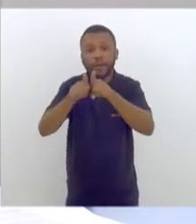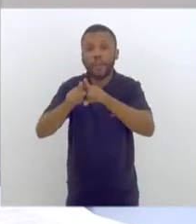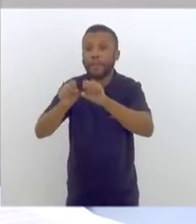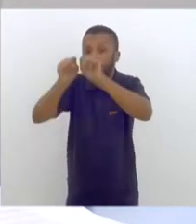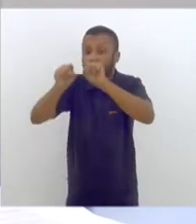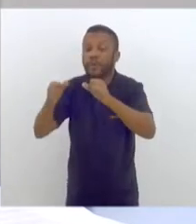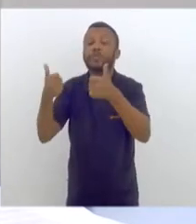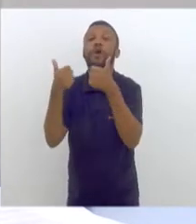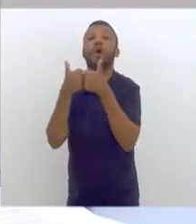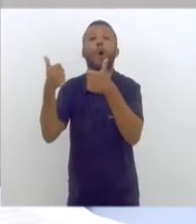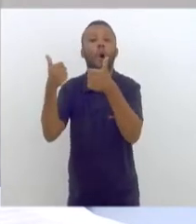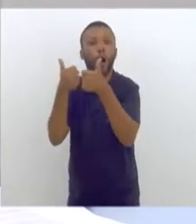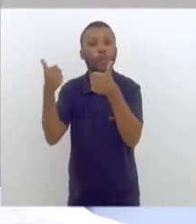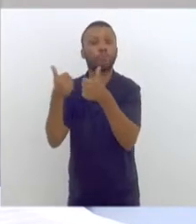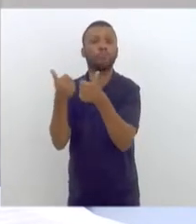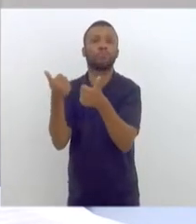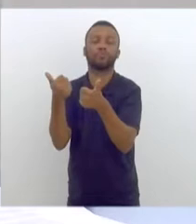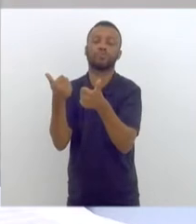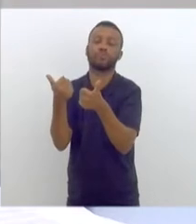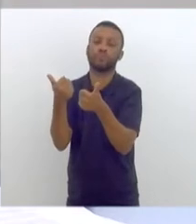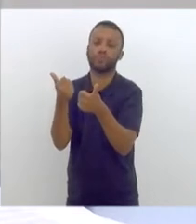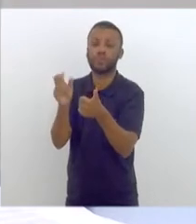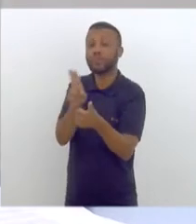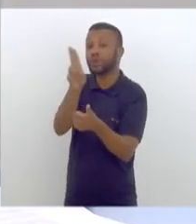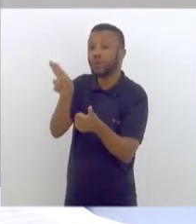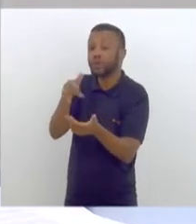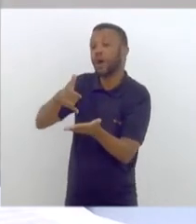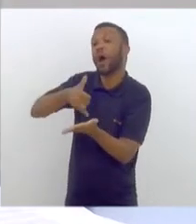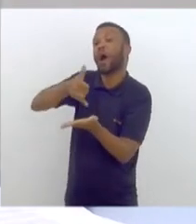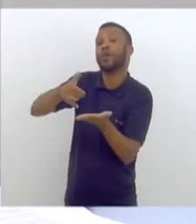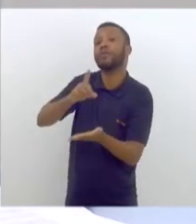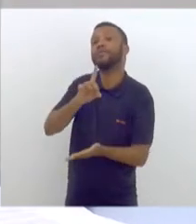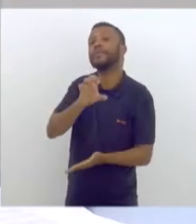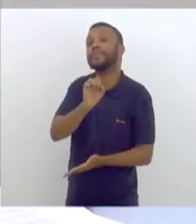diesel mas eu não consigo entender